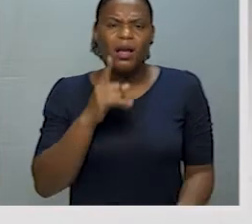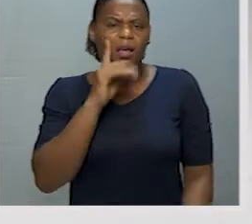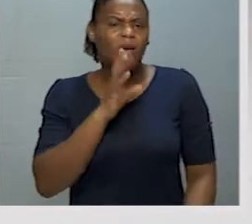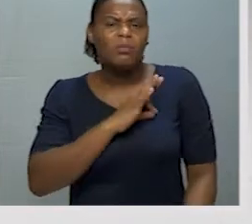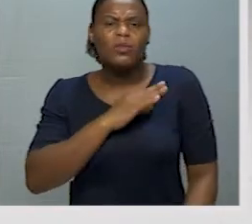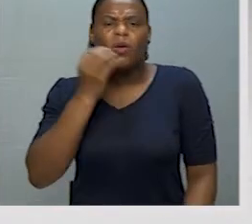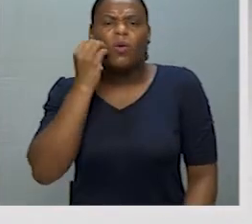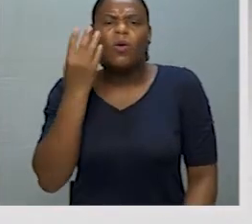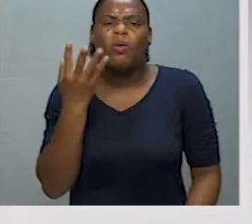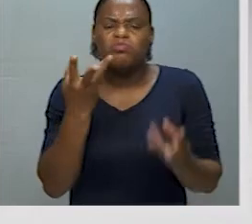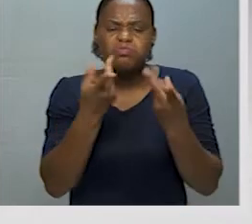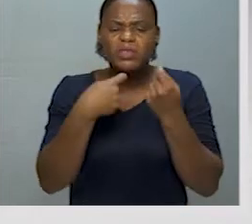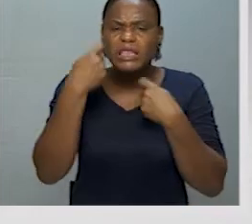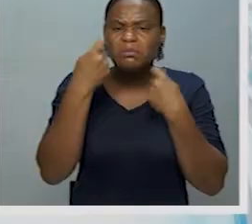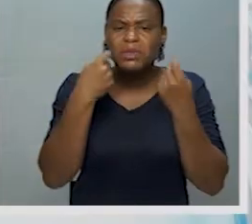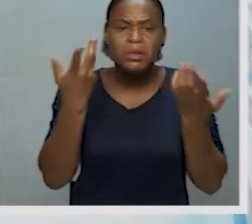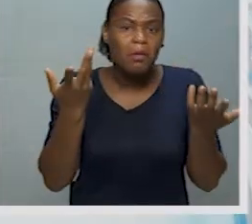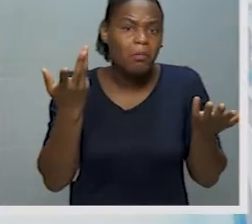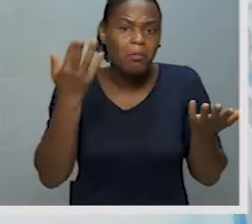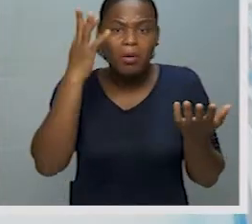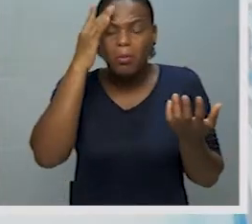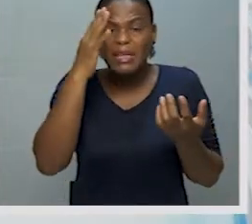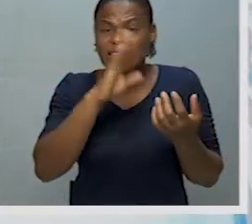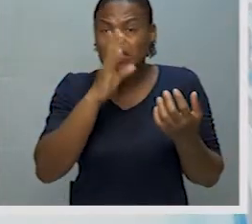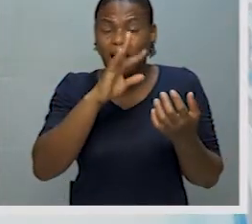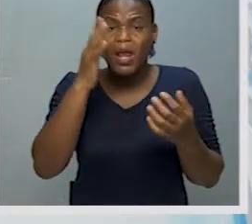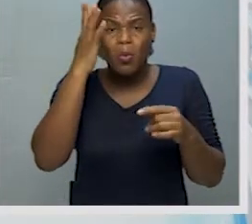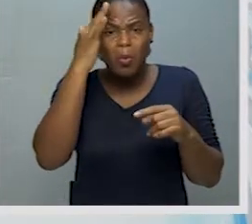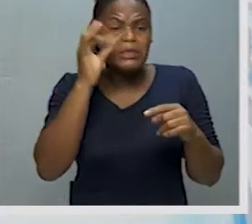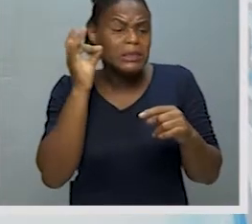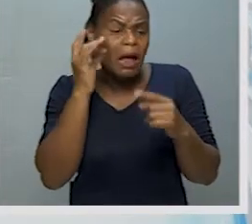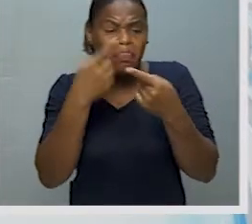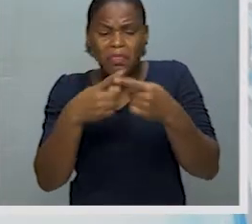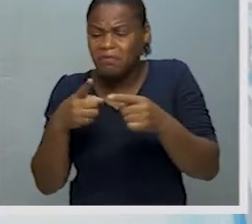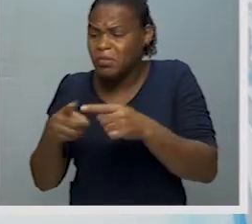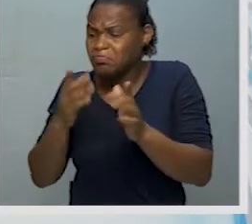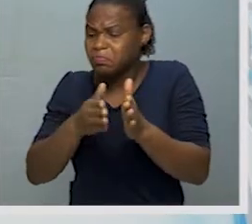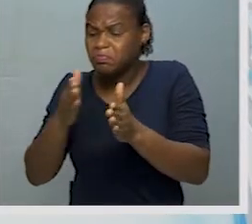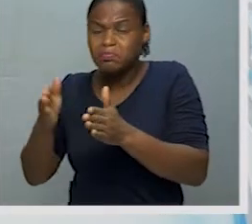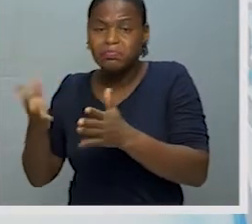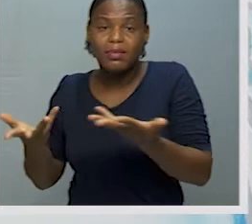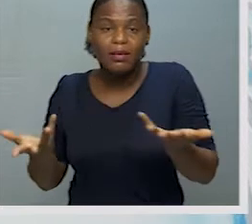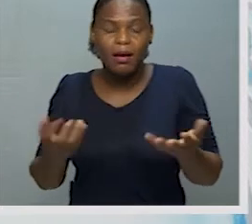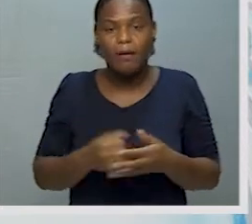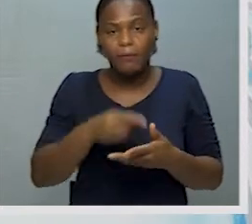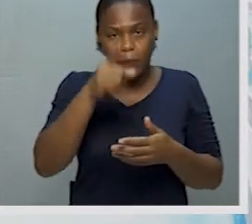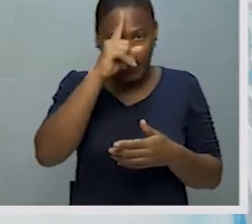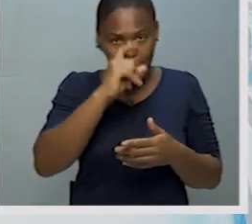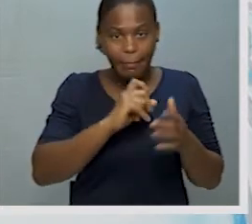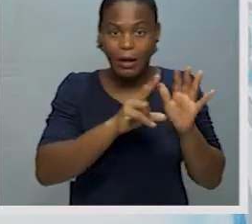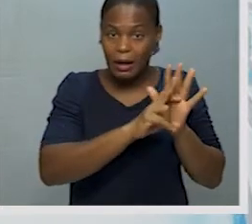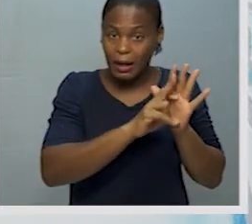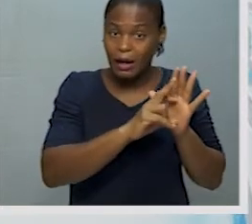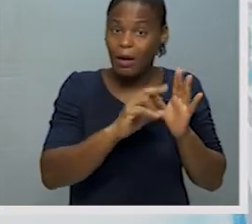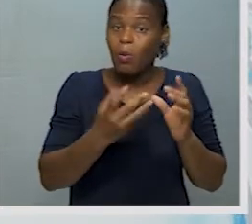professora, como resolver uma expressão numérica se há uma sequência de operações ali? Então, lembram-se das regras que